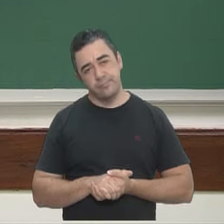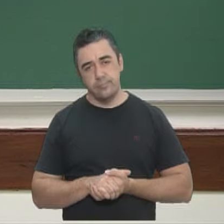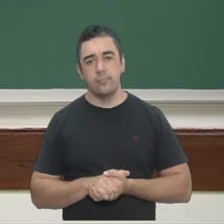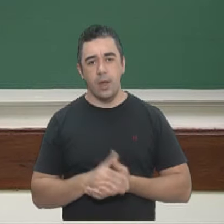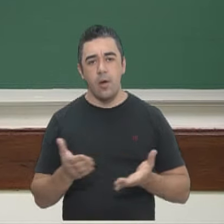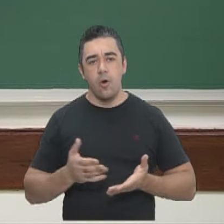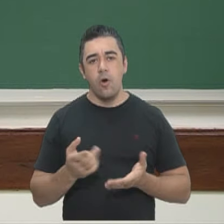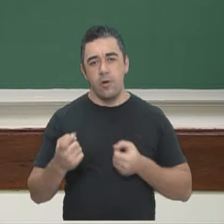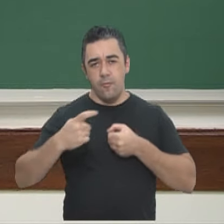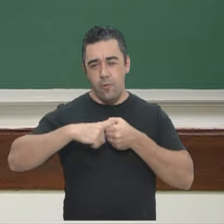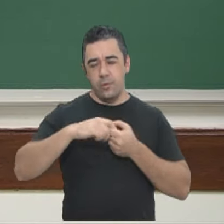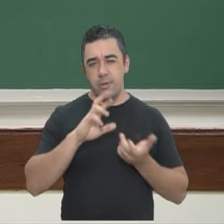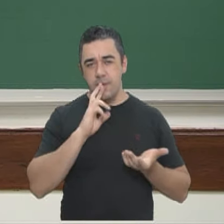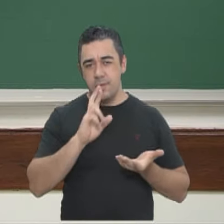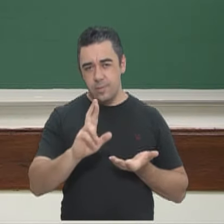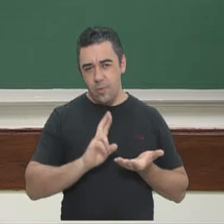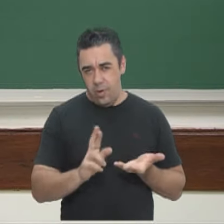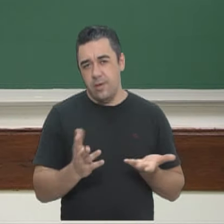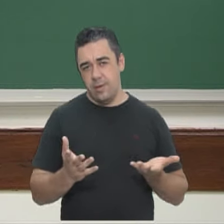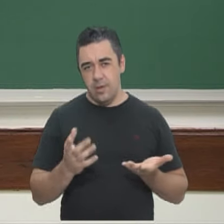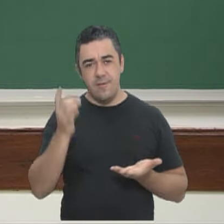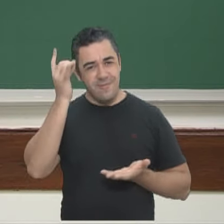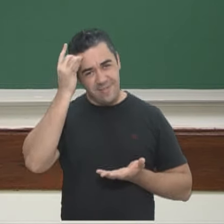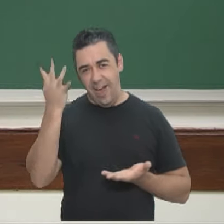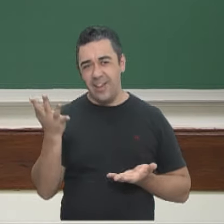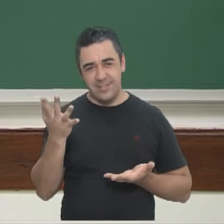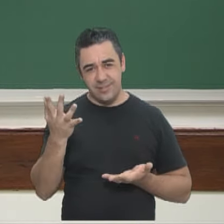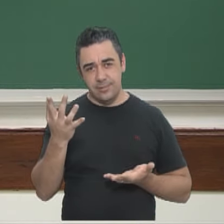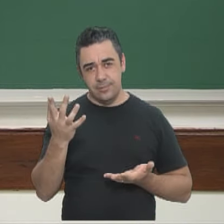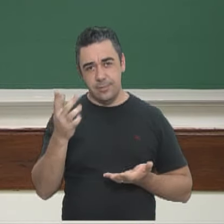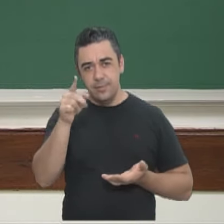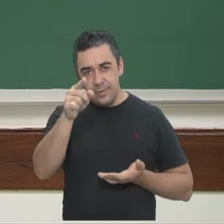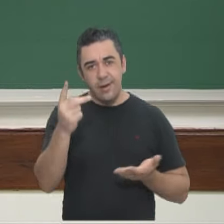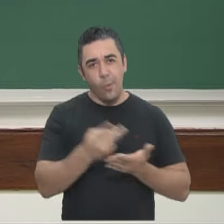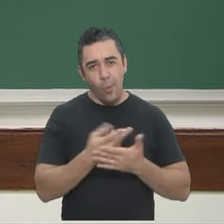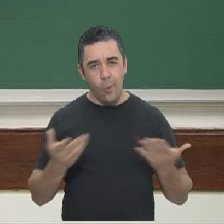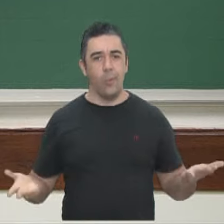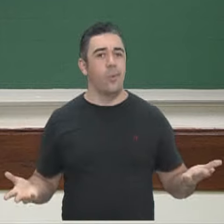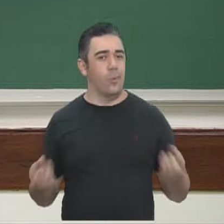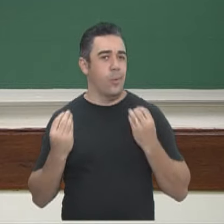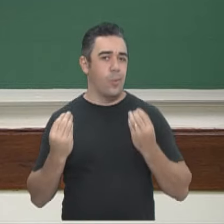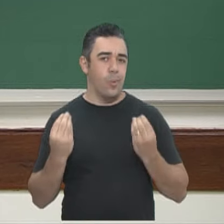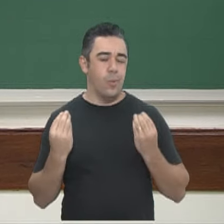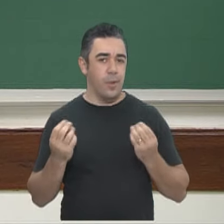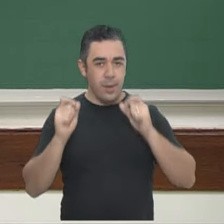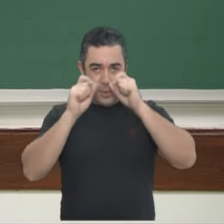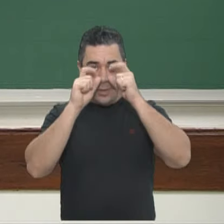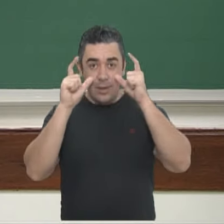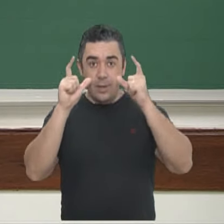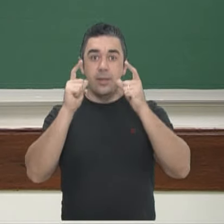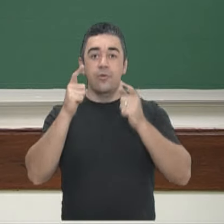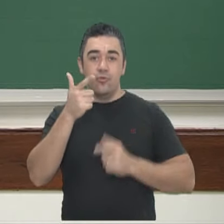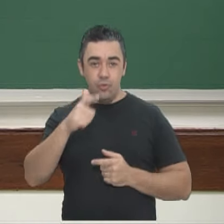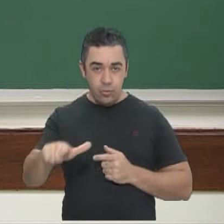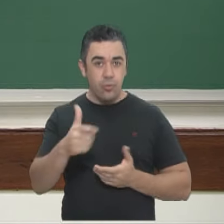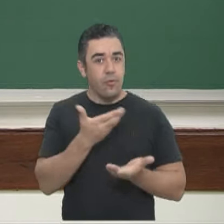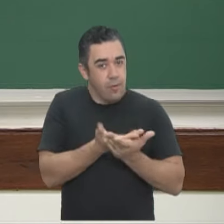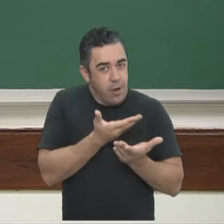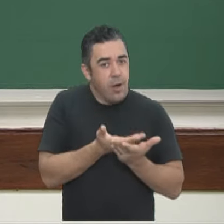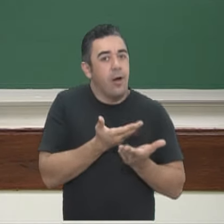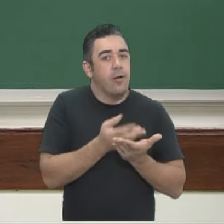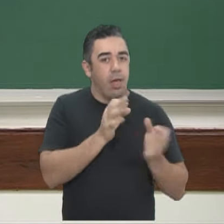Voltamos com a resposta. Essa pergunta estava muito fácil. Quem errou, prestar atenção, vai ter que assistir de volta essa aula,